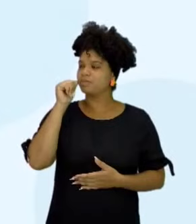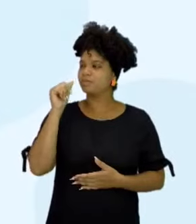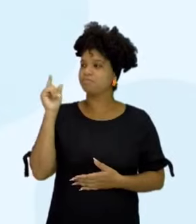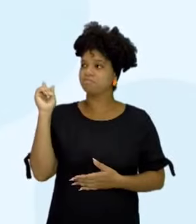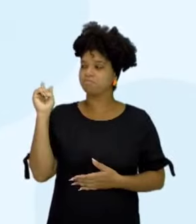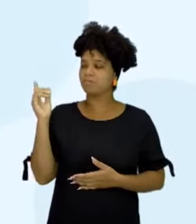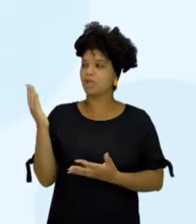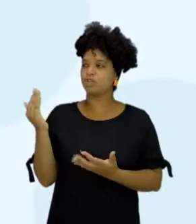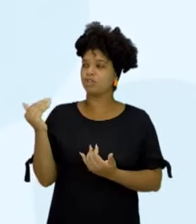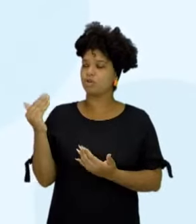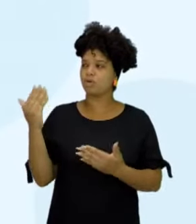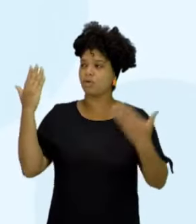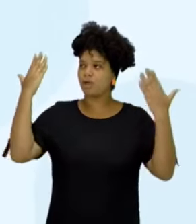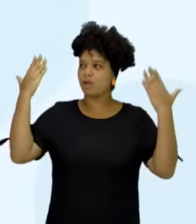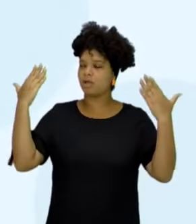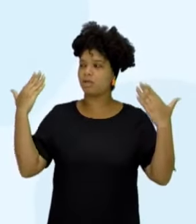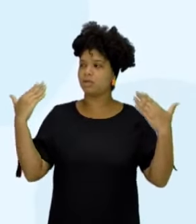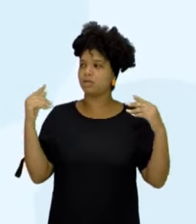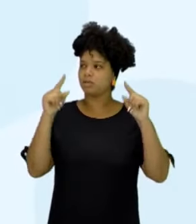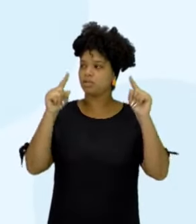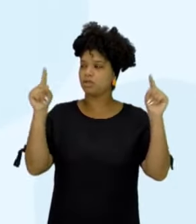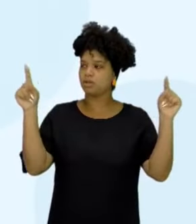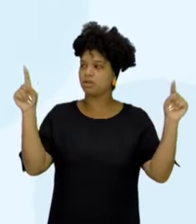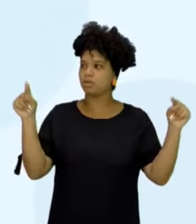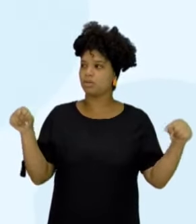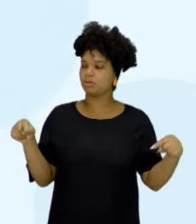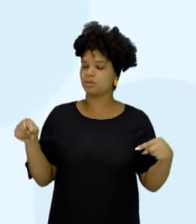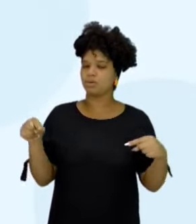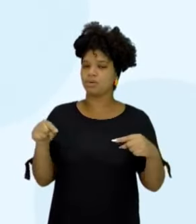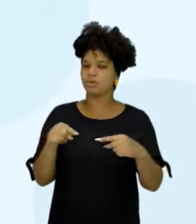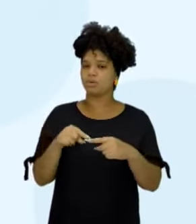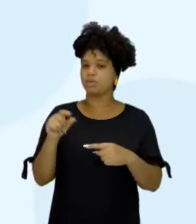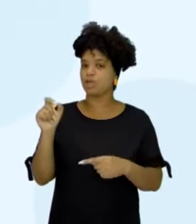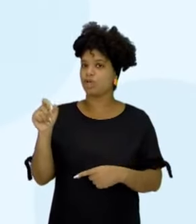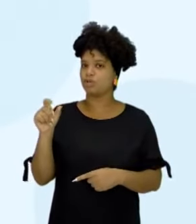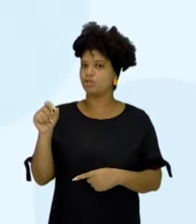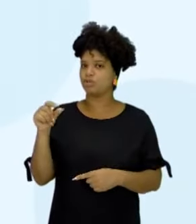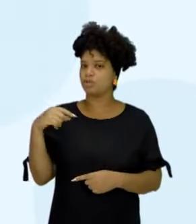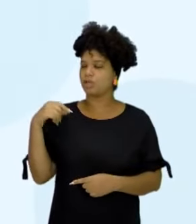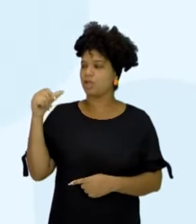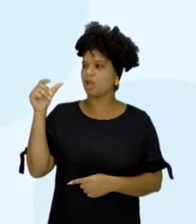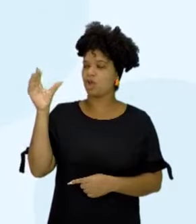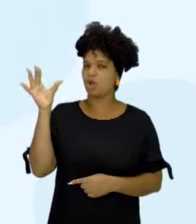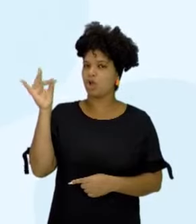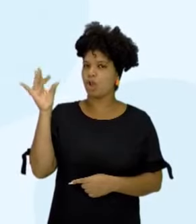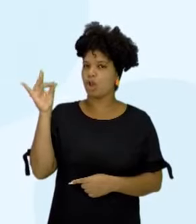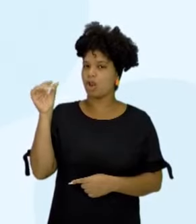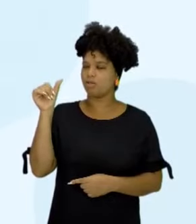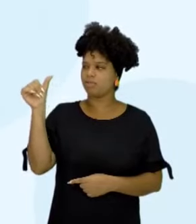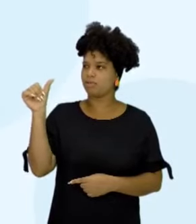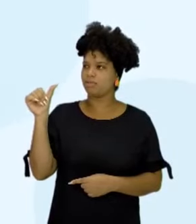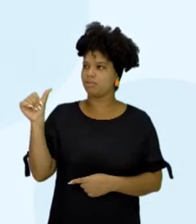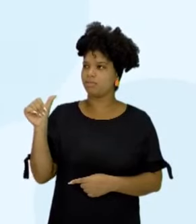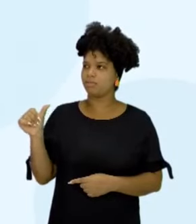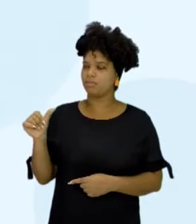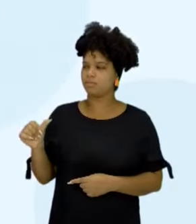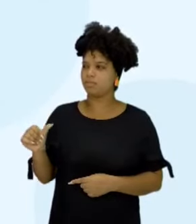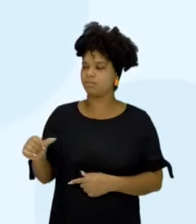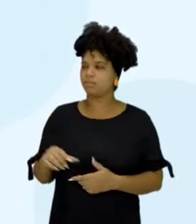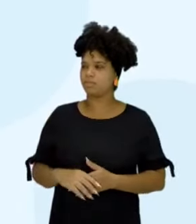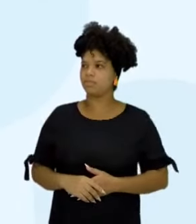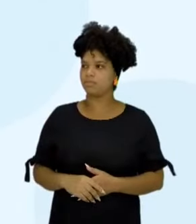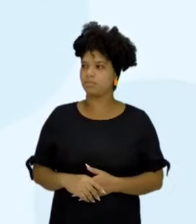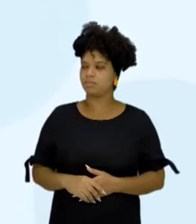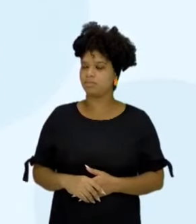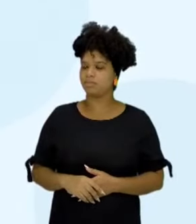né? Atrás dela um quadro, uma lousa cheia de post-its, né? Dos recadinhos. E aí uma